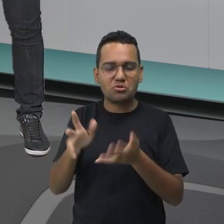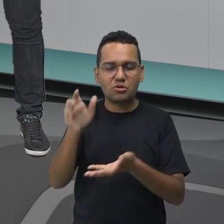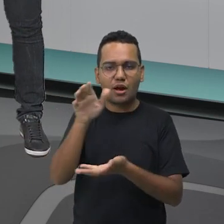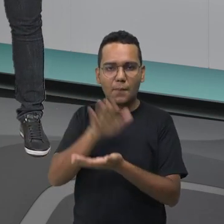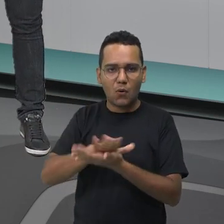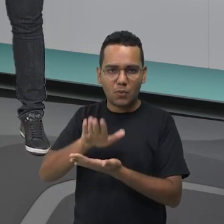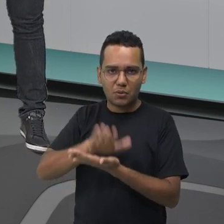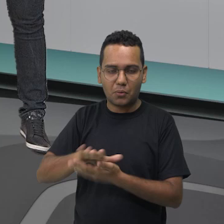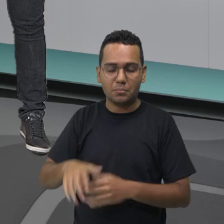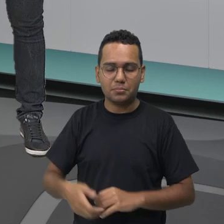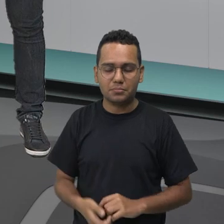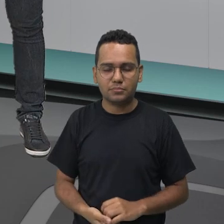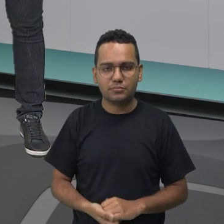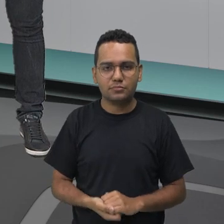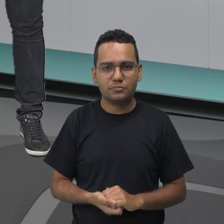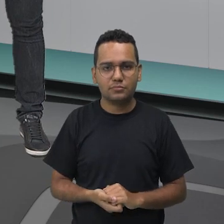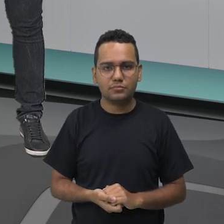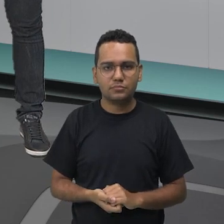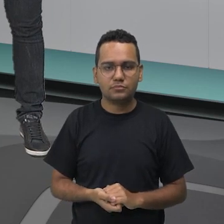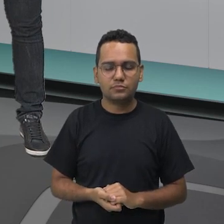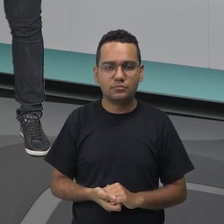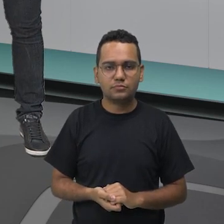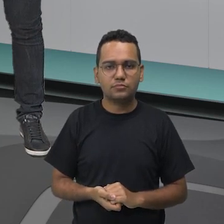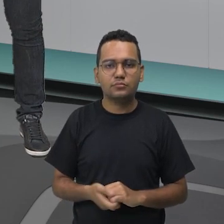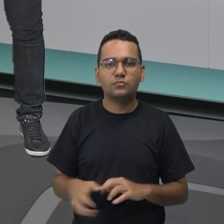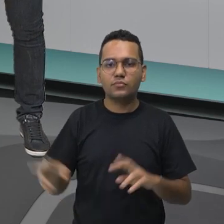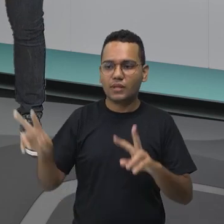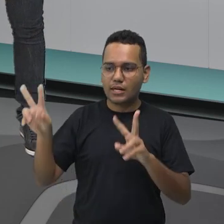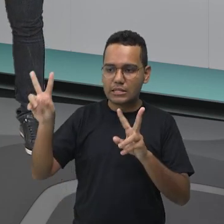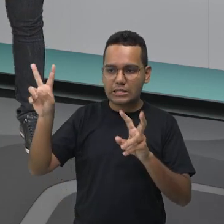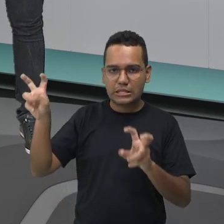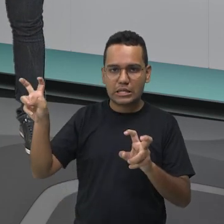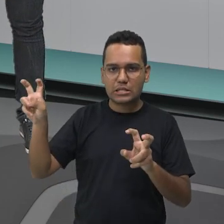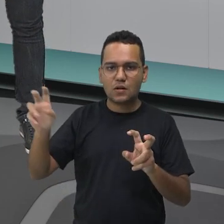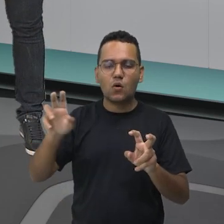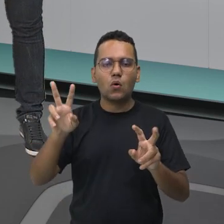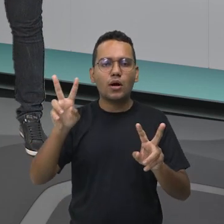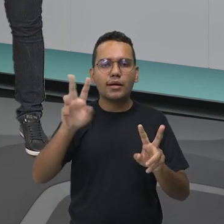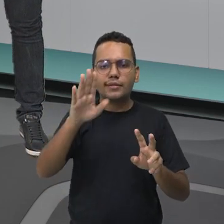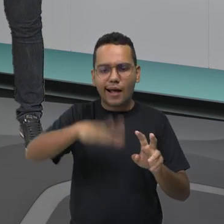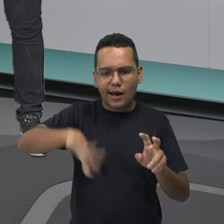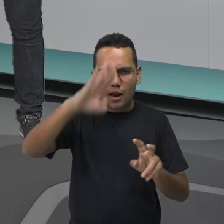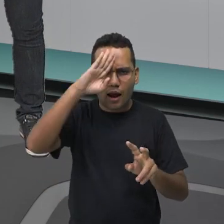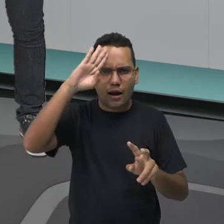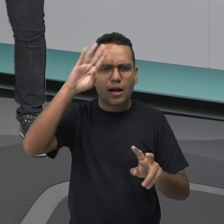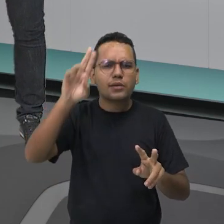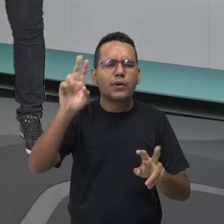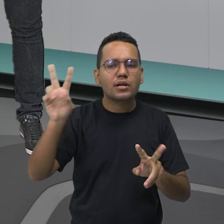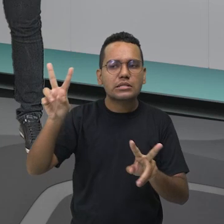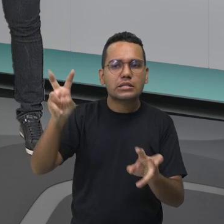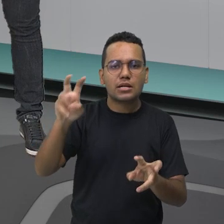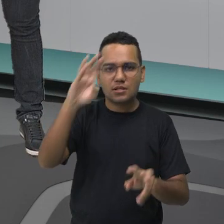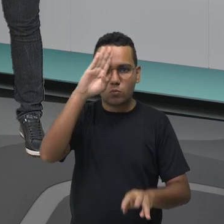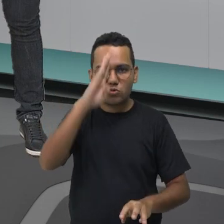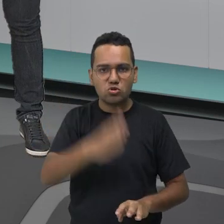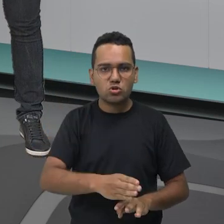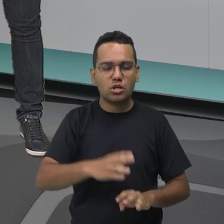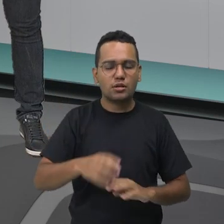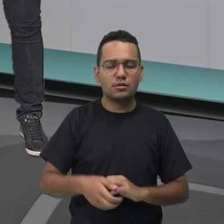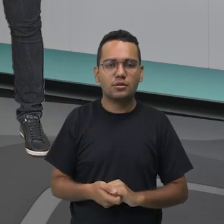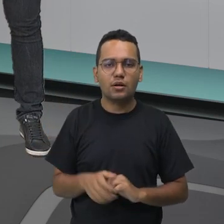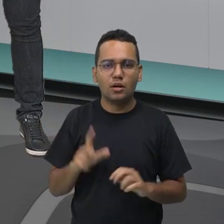original, certo? Essa citação, que é uma citação que nós chamamos direta, também pode ser feita de outra